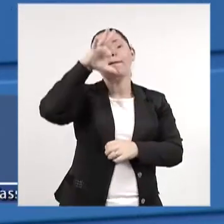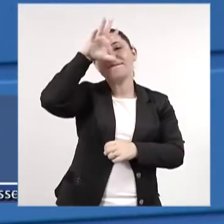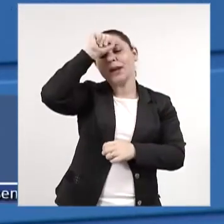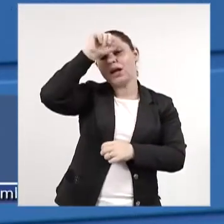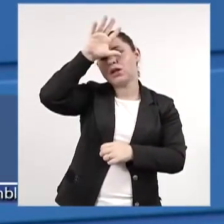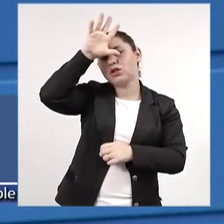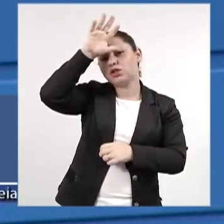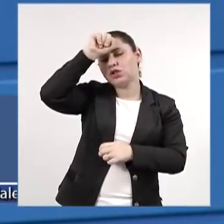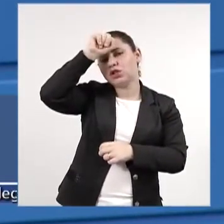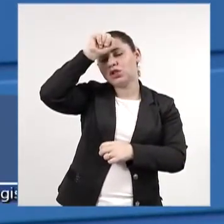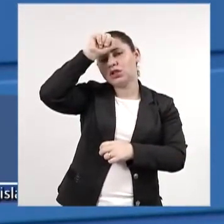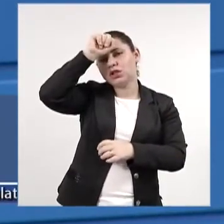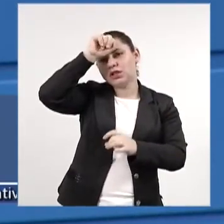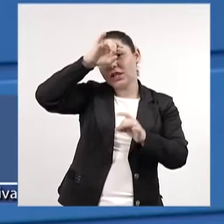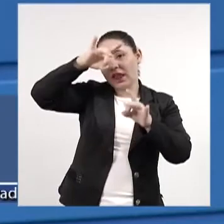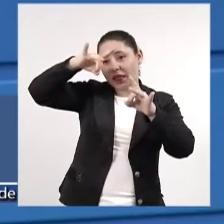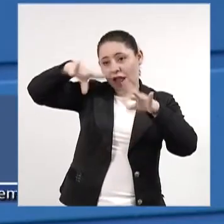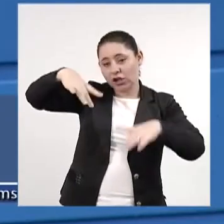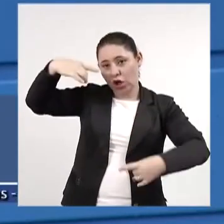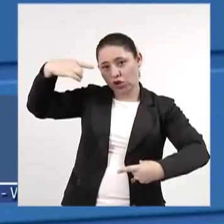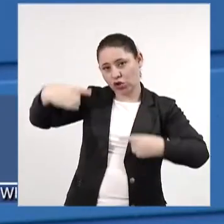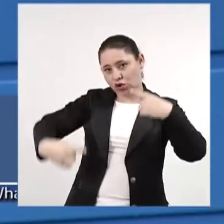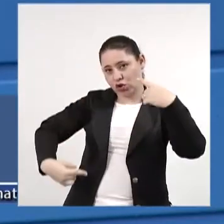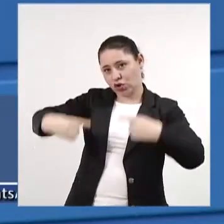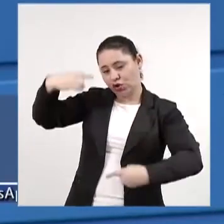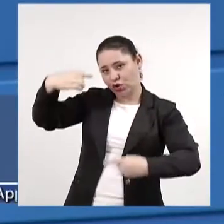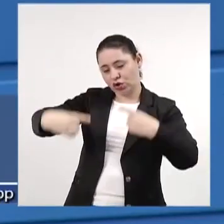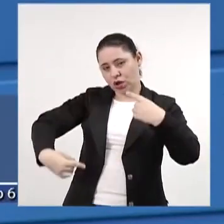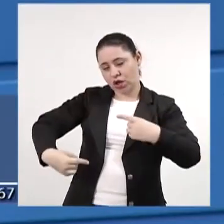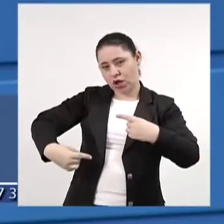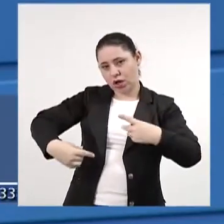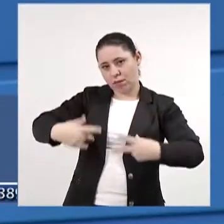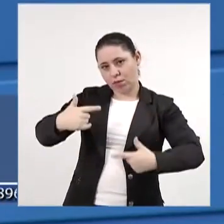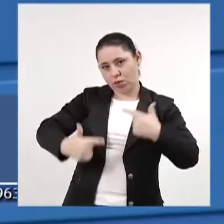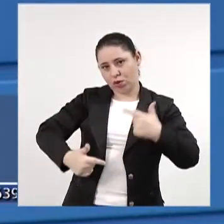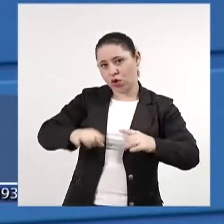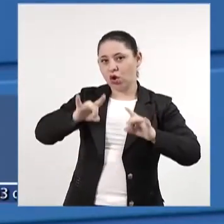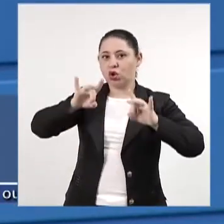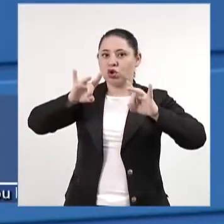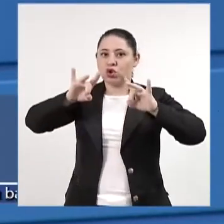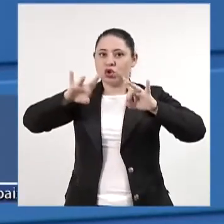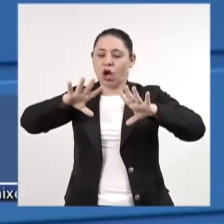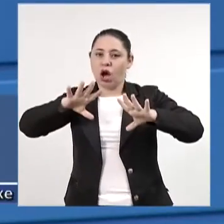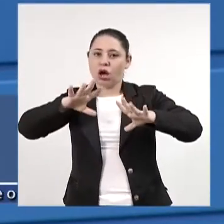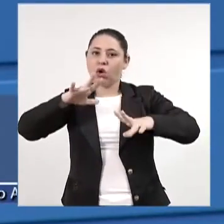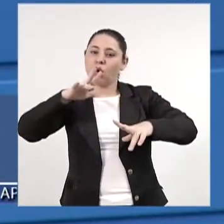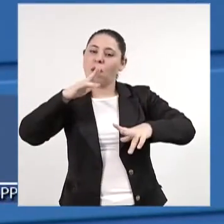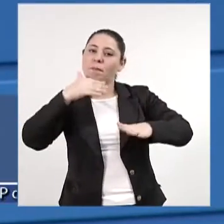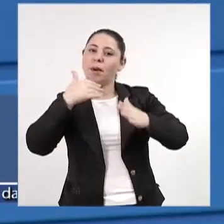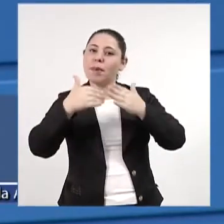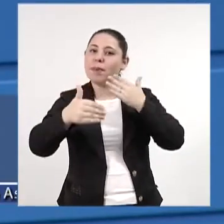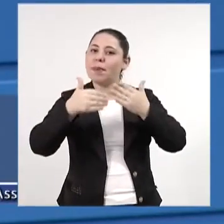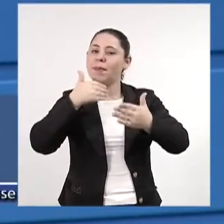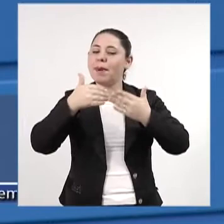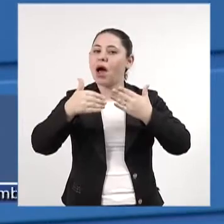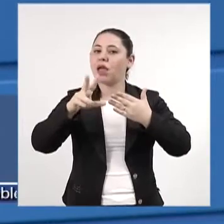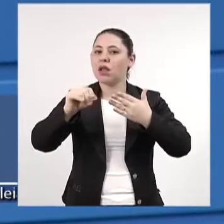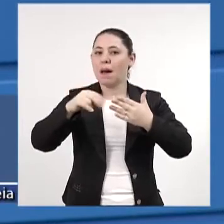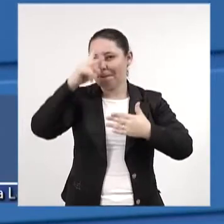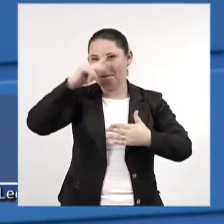a deixar a disputa e o debate no campo político na disputa e no campo político. Não levo nada